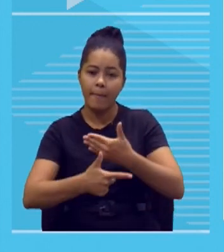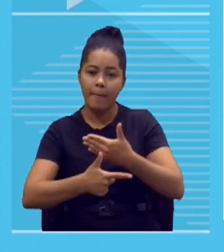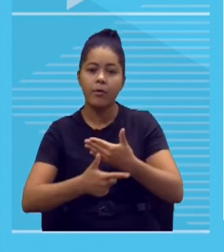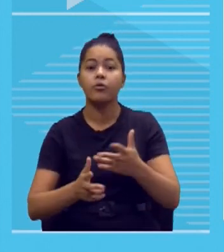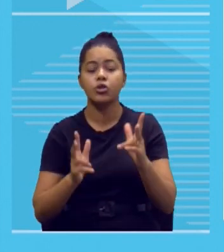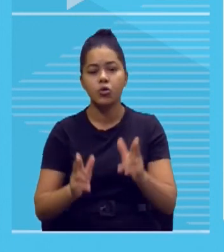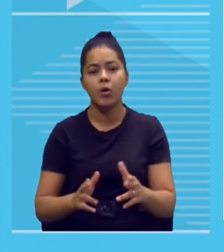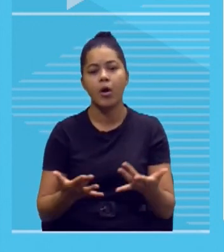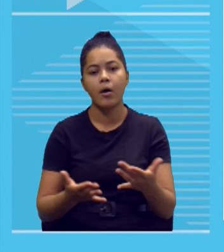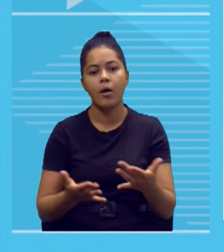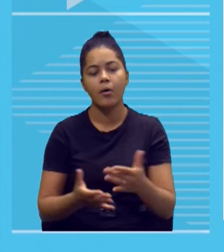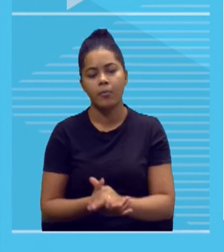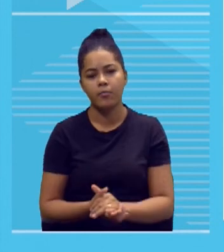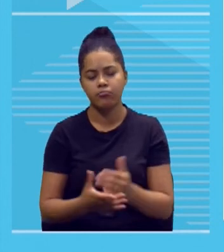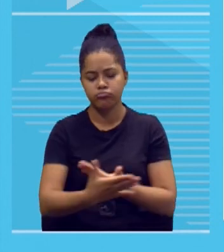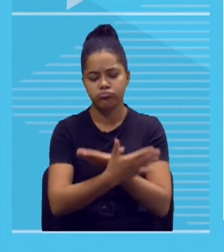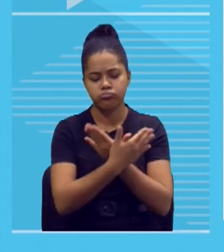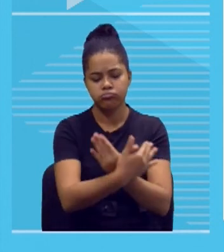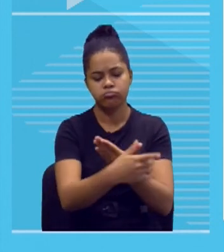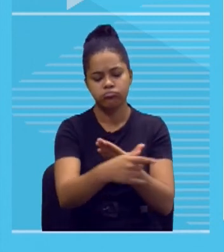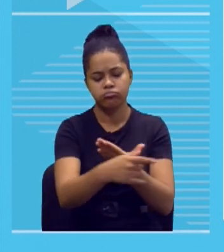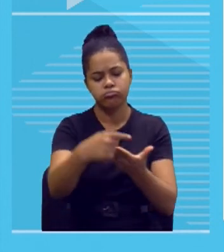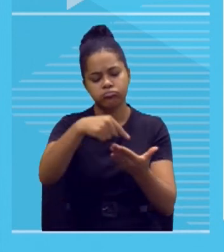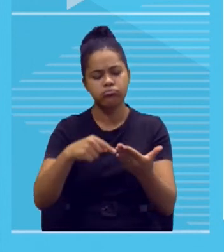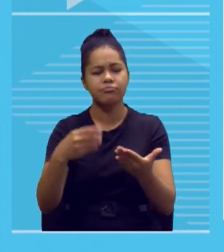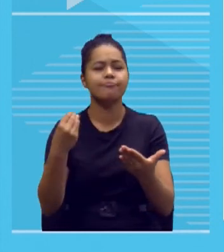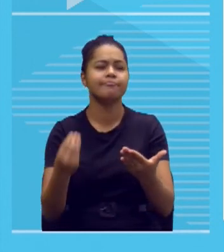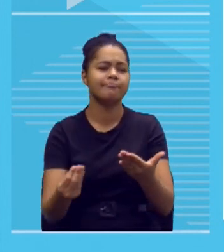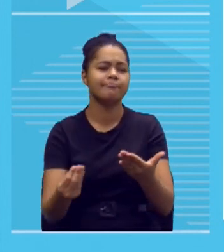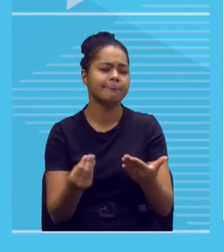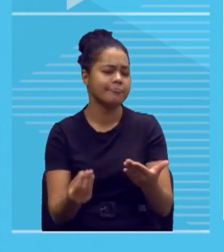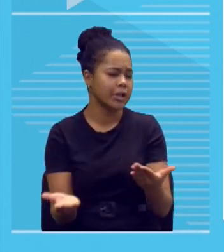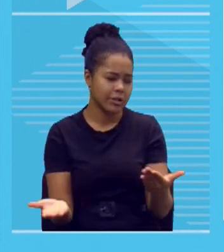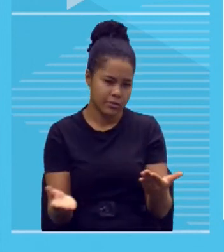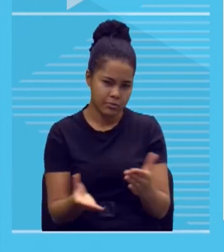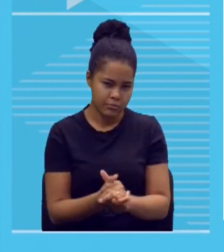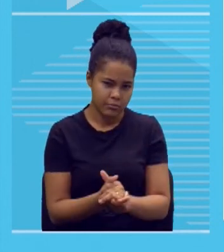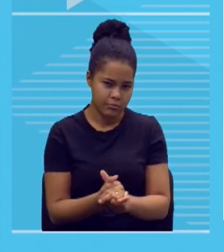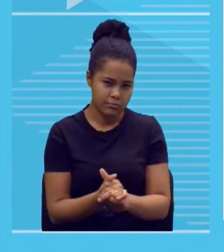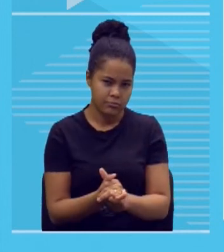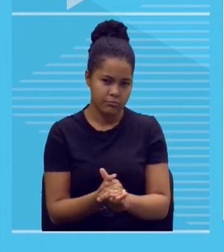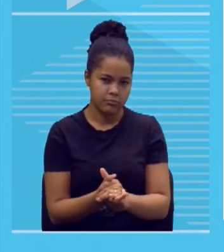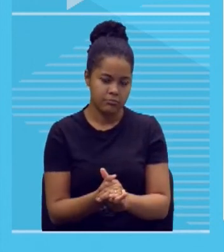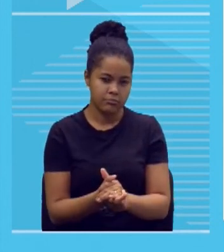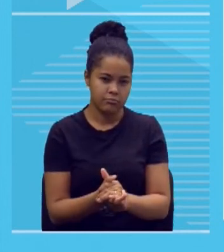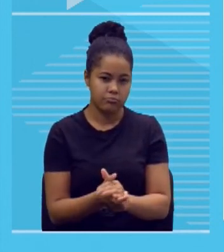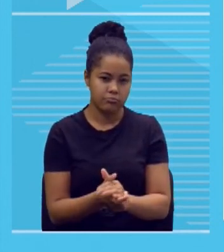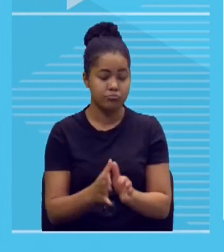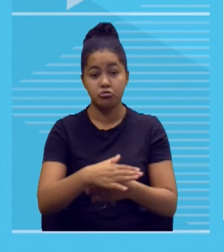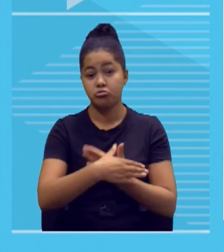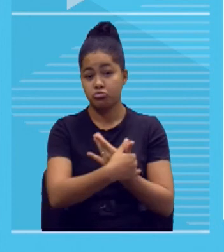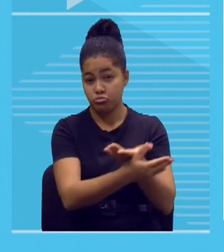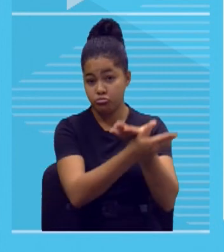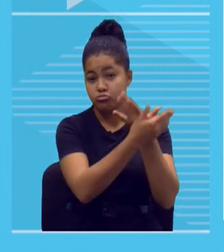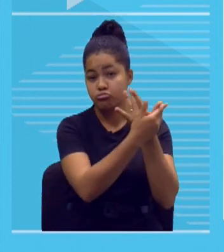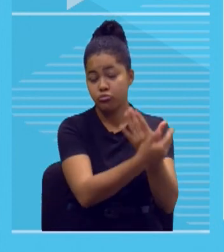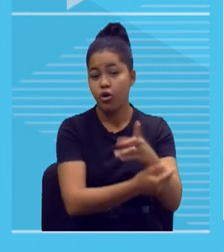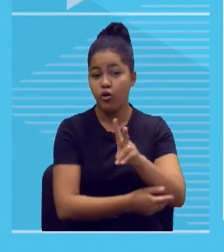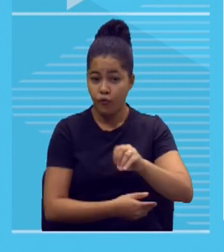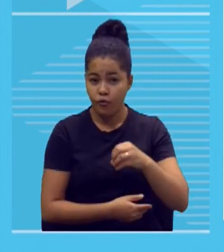para que que serve uma asa meu patrão Balneários para que que serve uma asa e o Luan